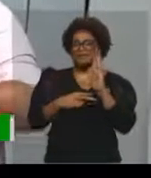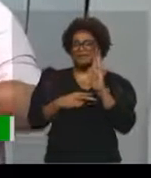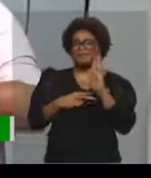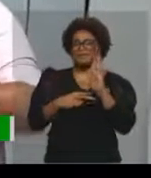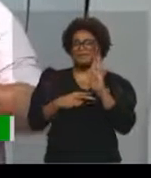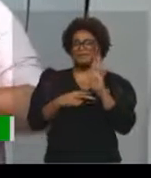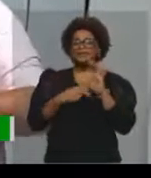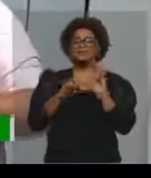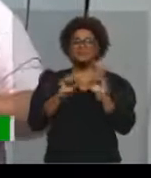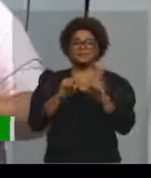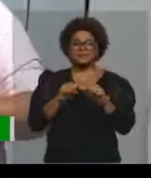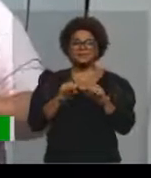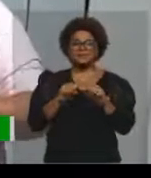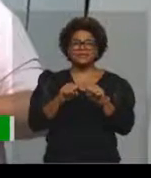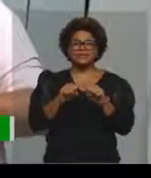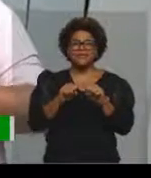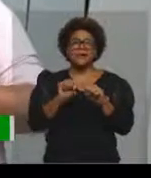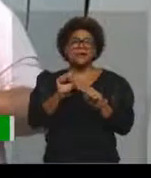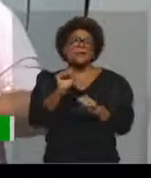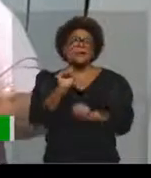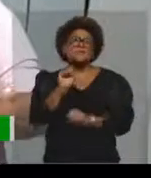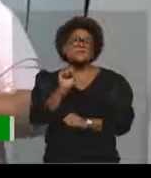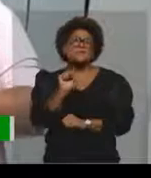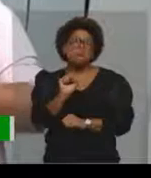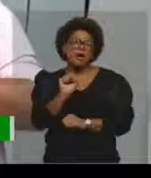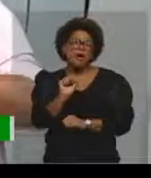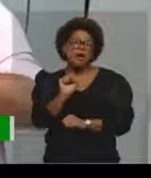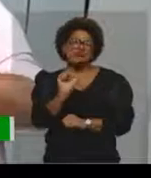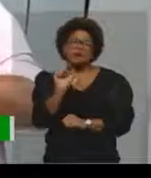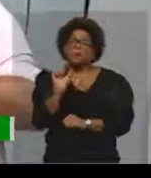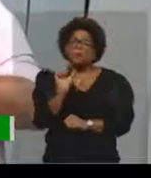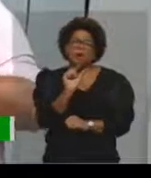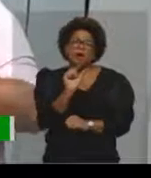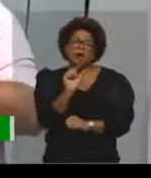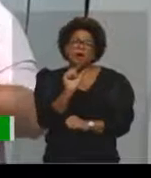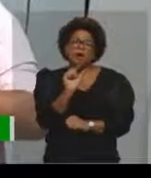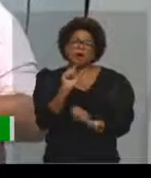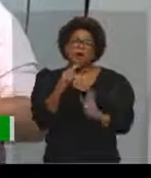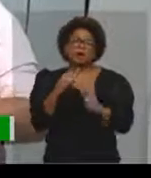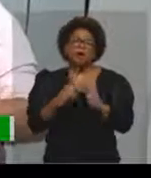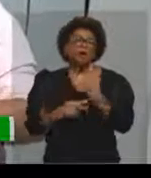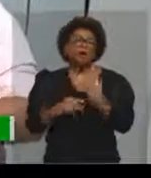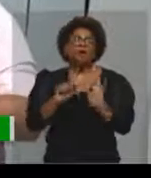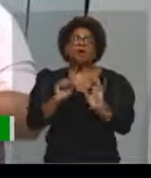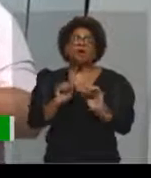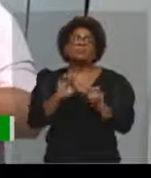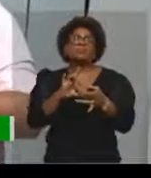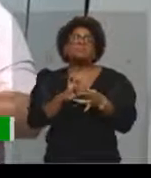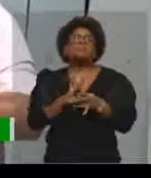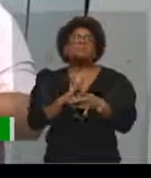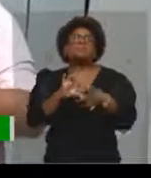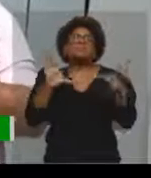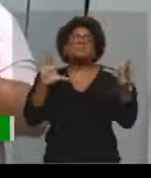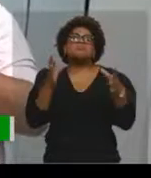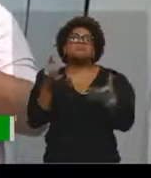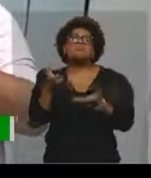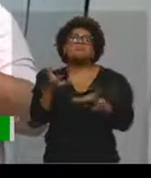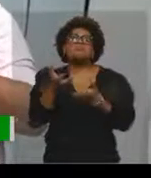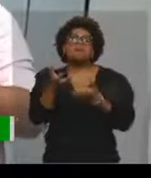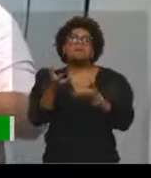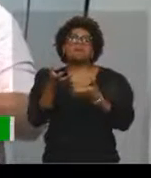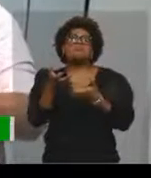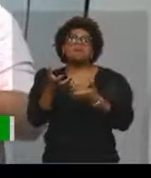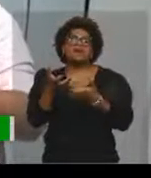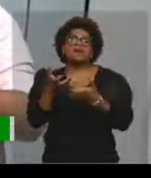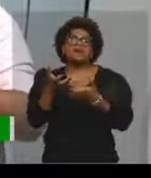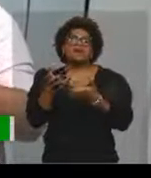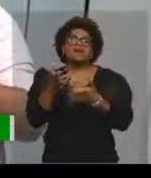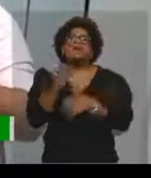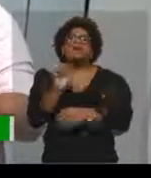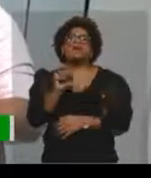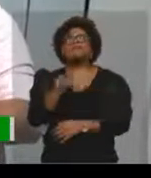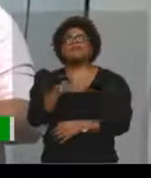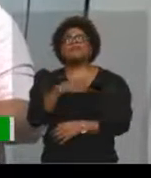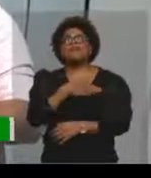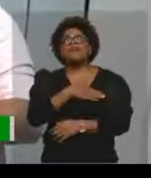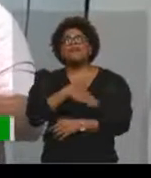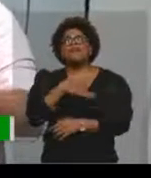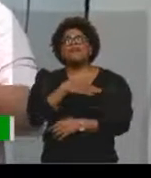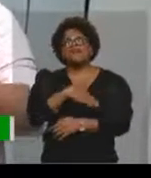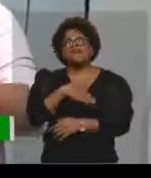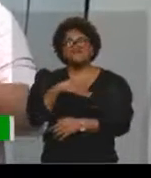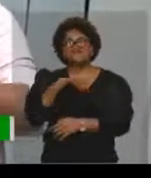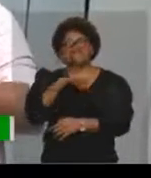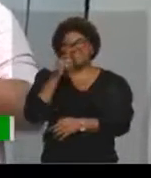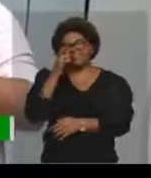leitura, seja ela mínima, e leia o que você queira ler. Leia o que você goste, o que te